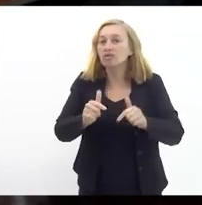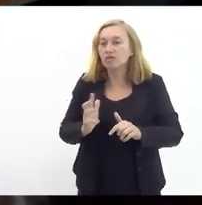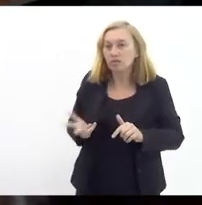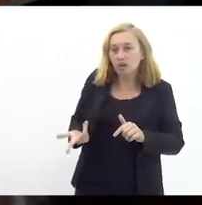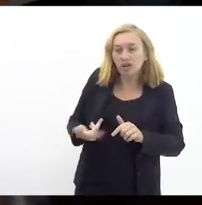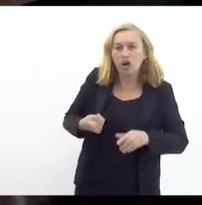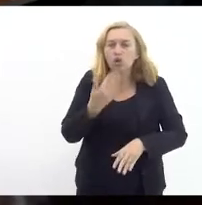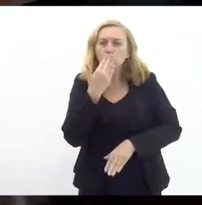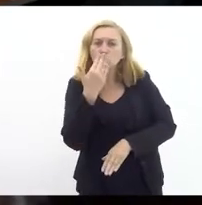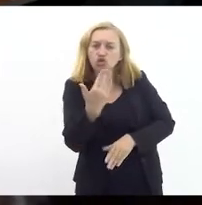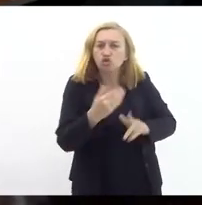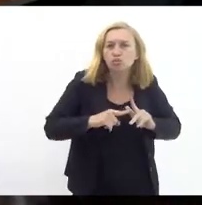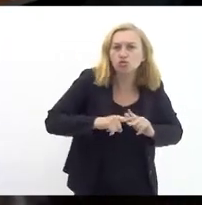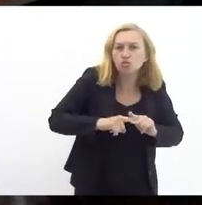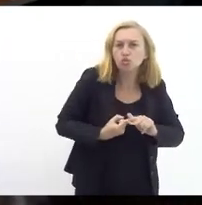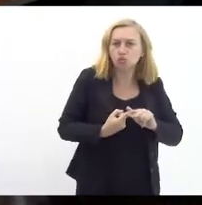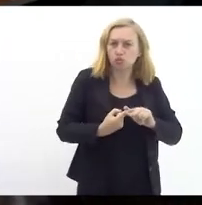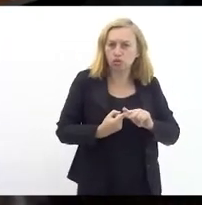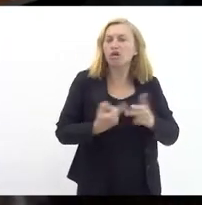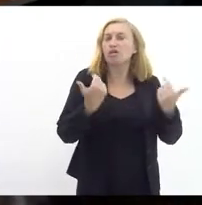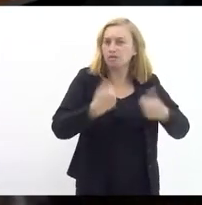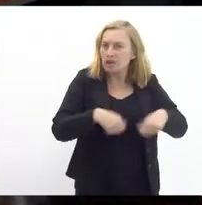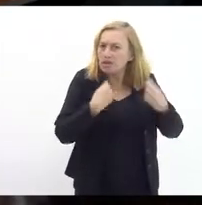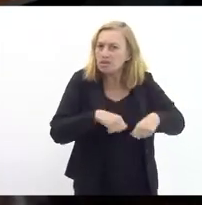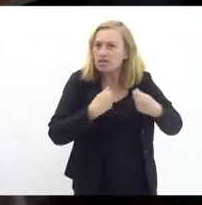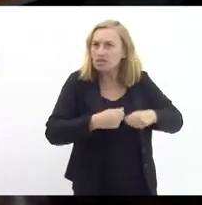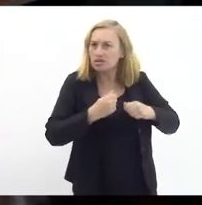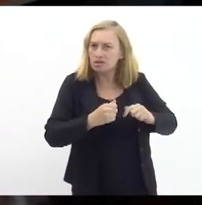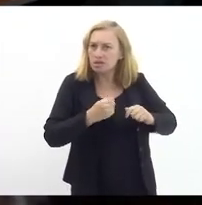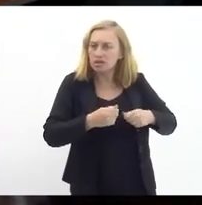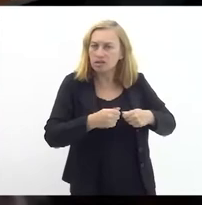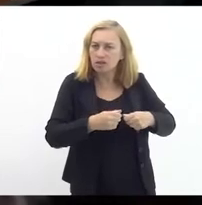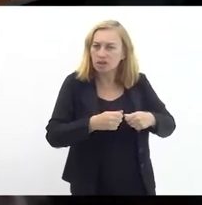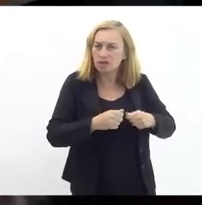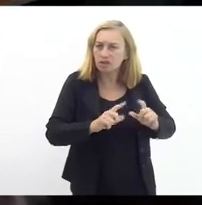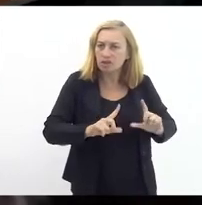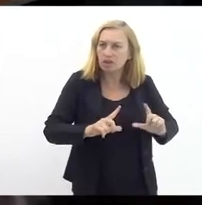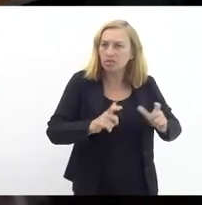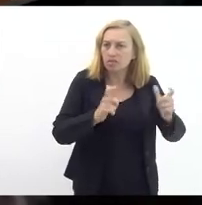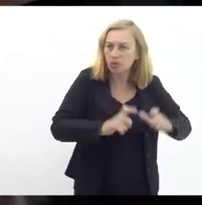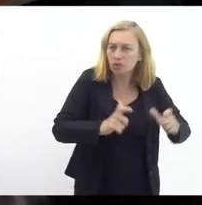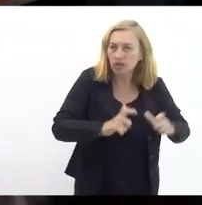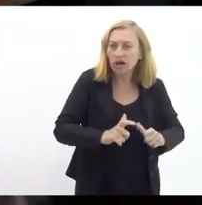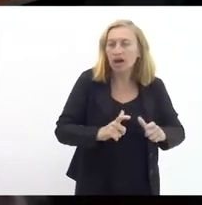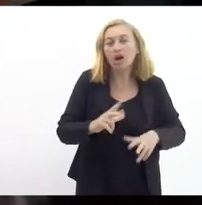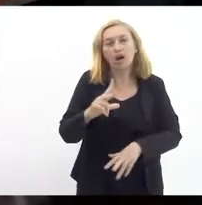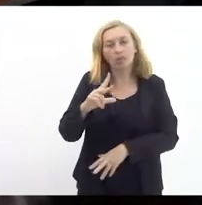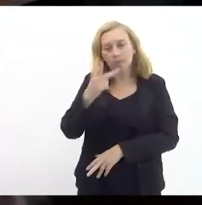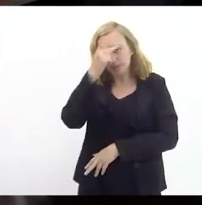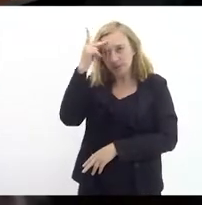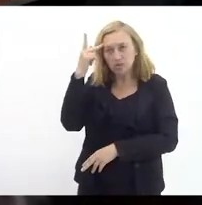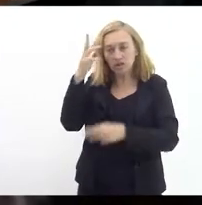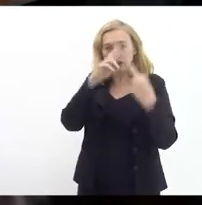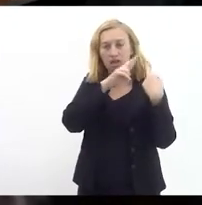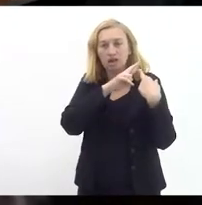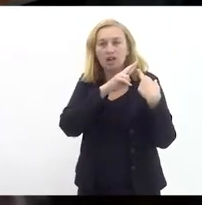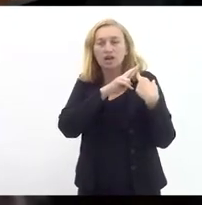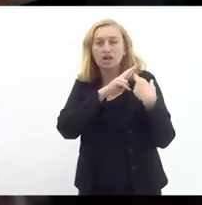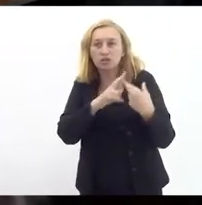qual é o tipo de manutenção que precisa ser estabelecido para os bens, é o proprietário dos bens, que é o